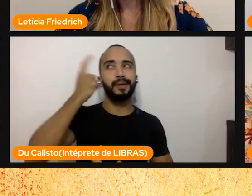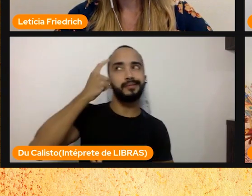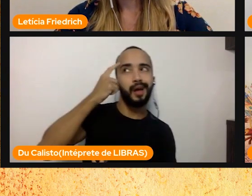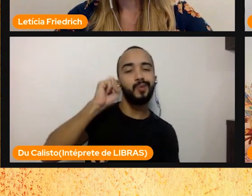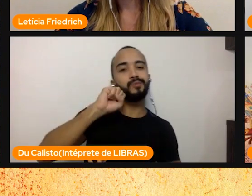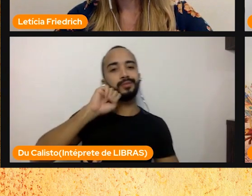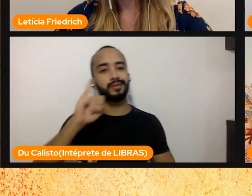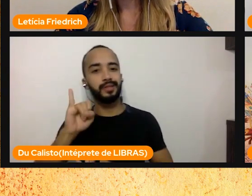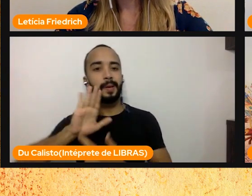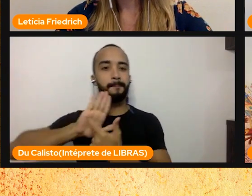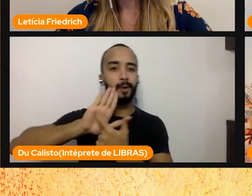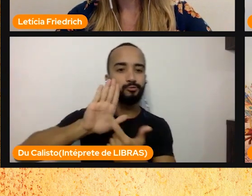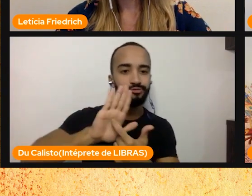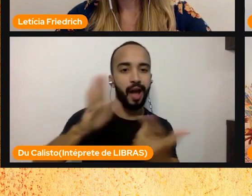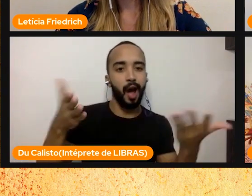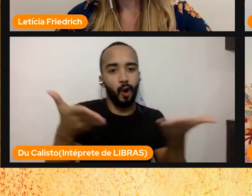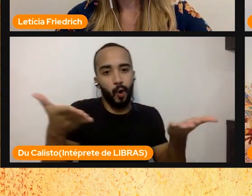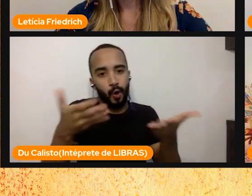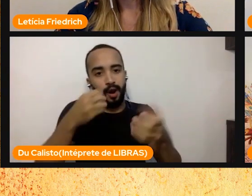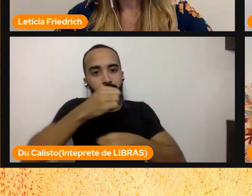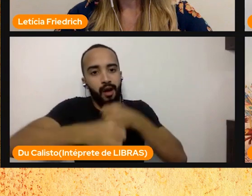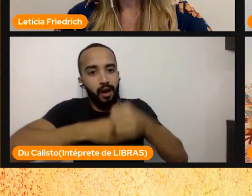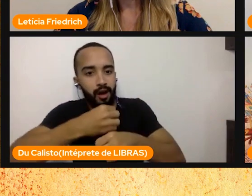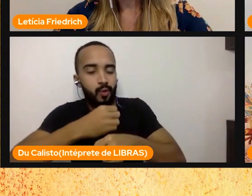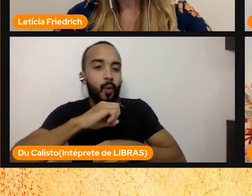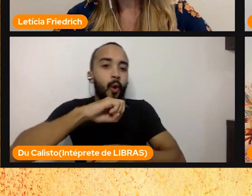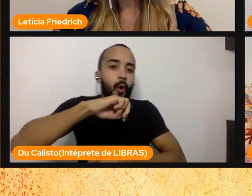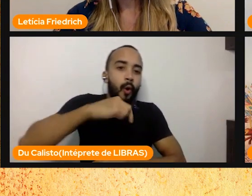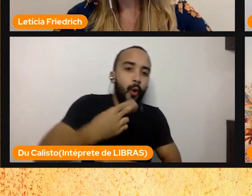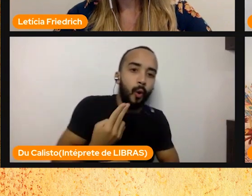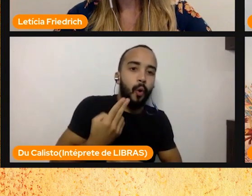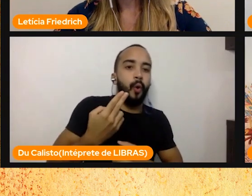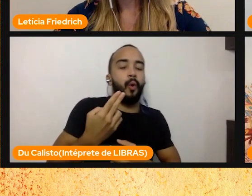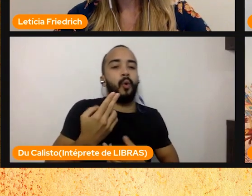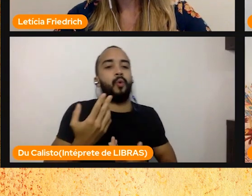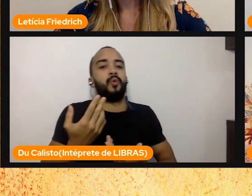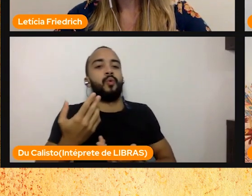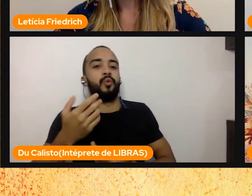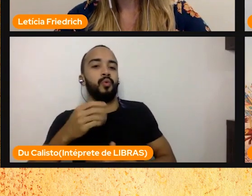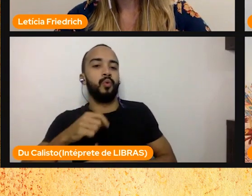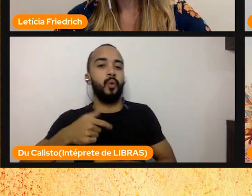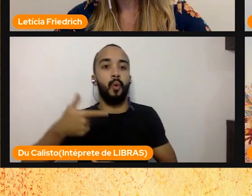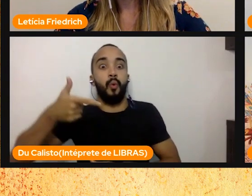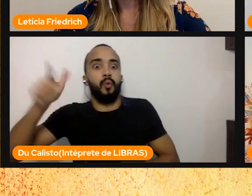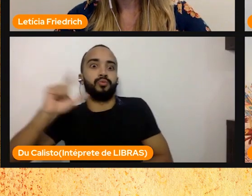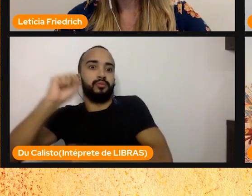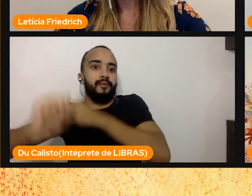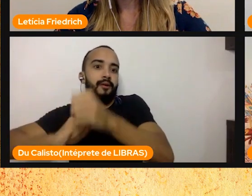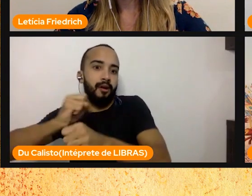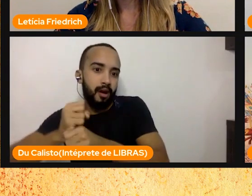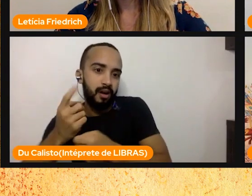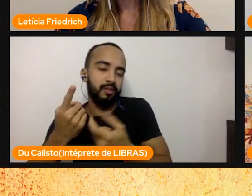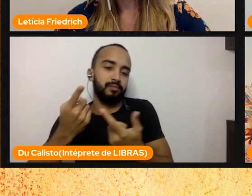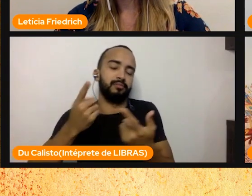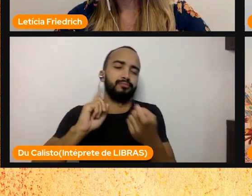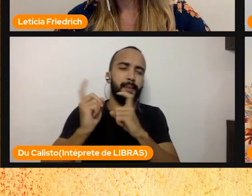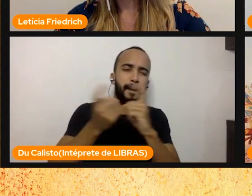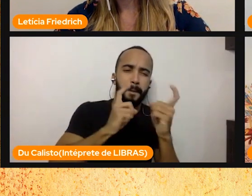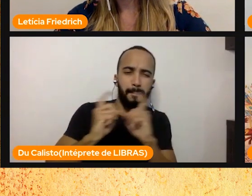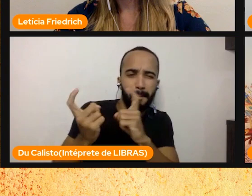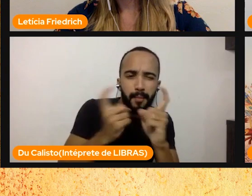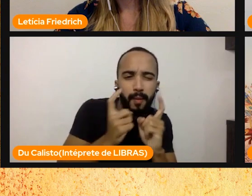se segura para o segundo semestre, se lança direto no streaming, se deixa para o ano que vem. Esse é um debate que a gente está tendo, mas o filme está